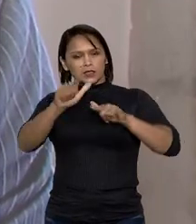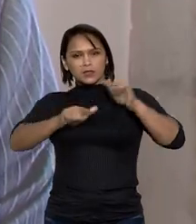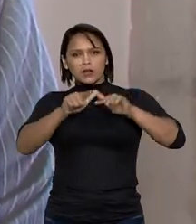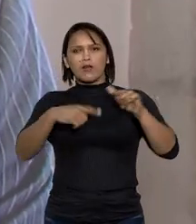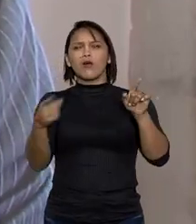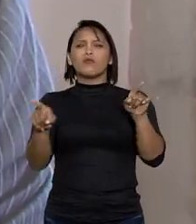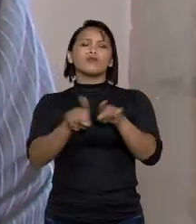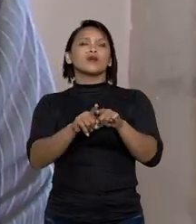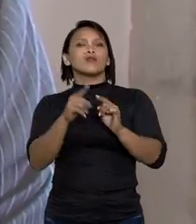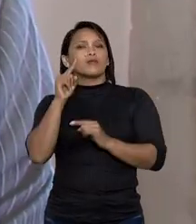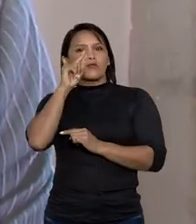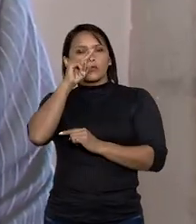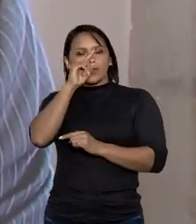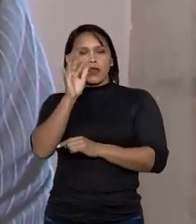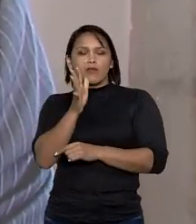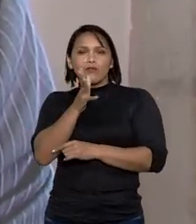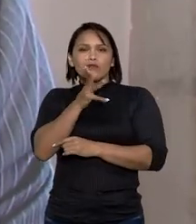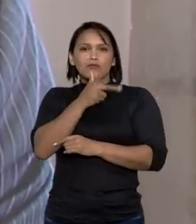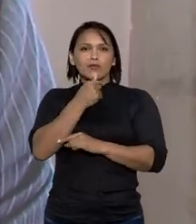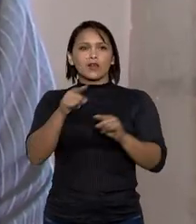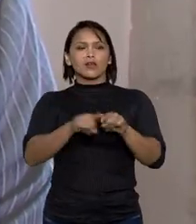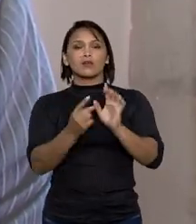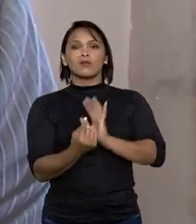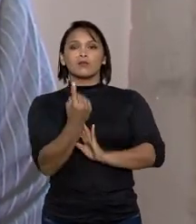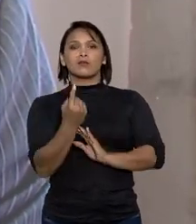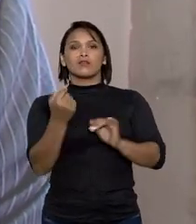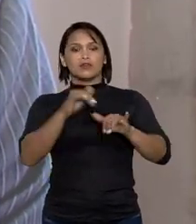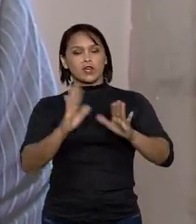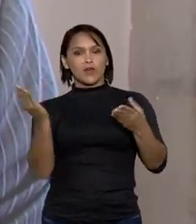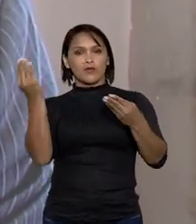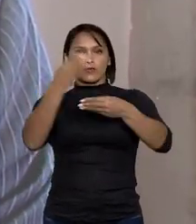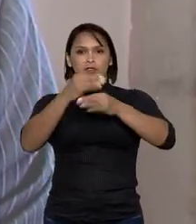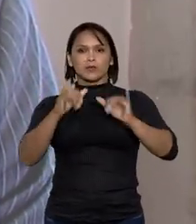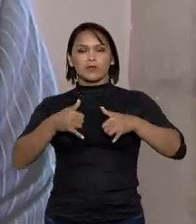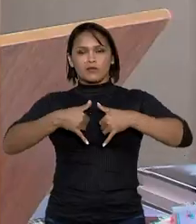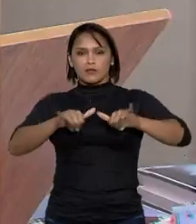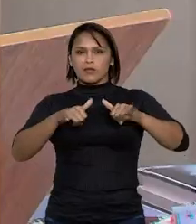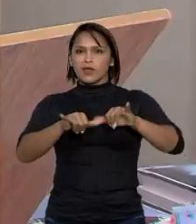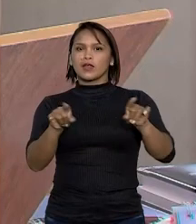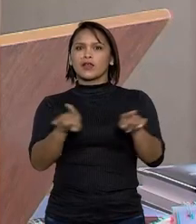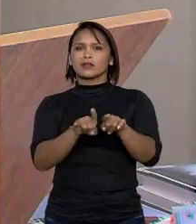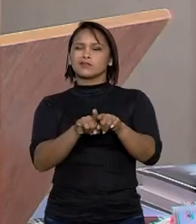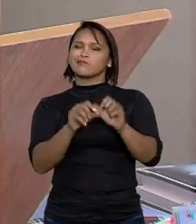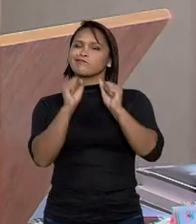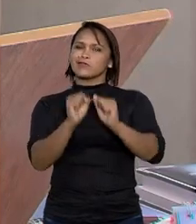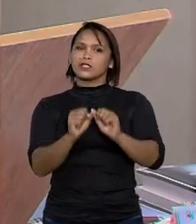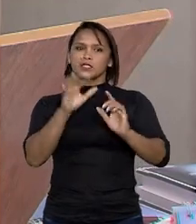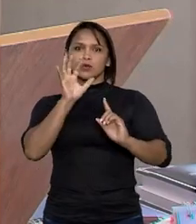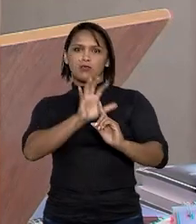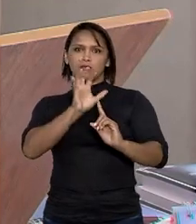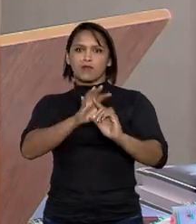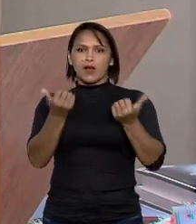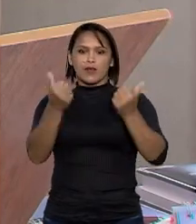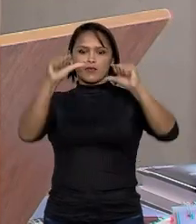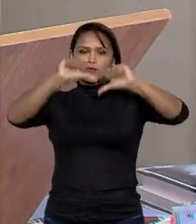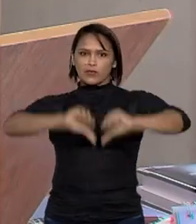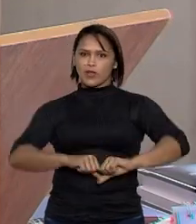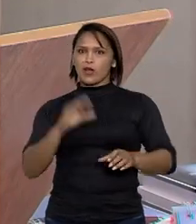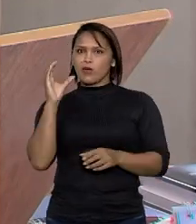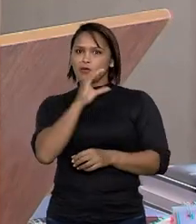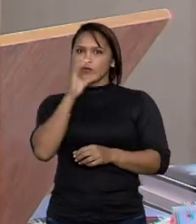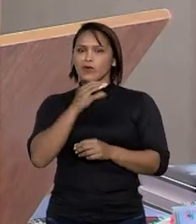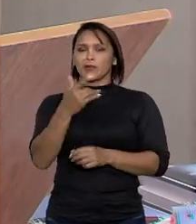caracteriza o perigo da demora inverso uma vez que o eventual fechamento dos mercados causaria Impacto negativo